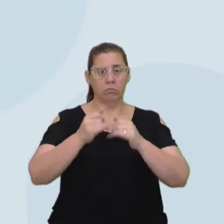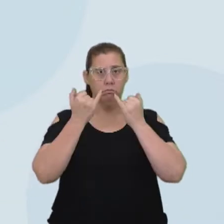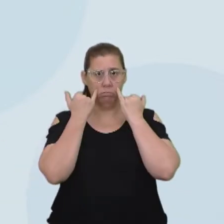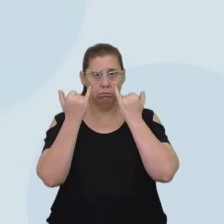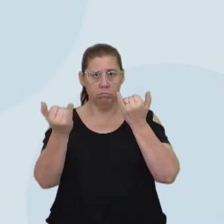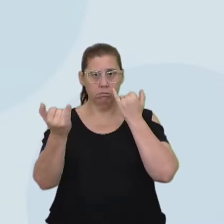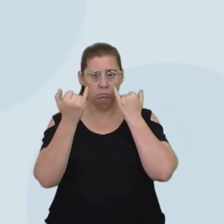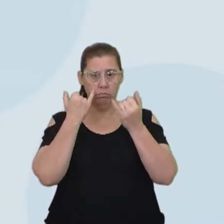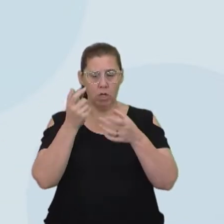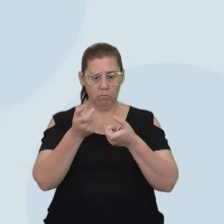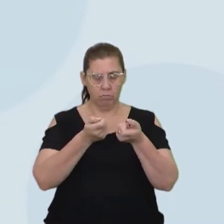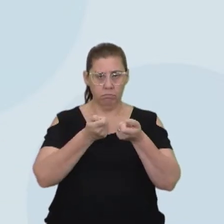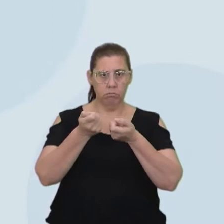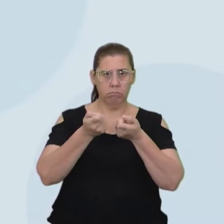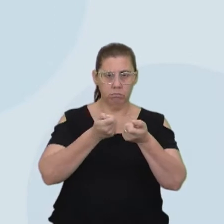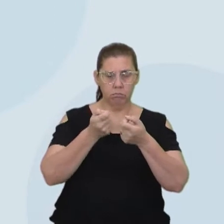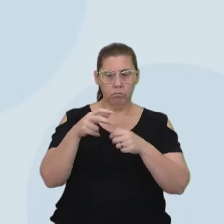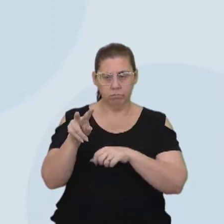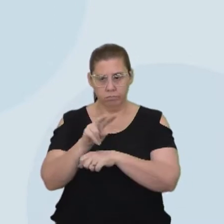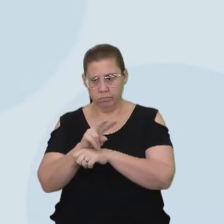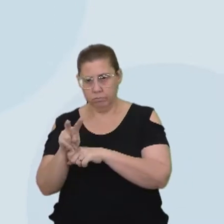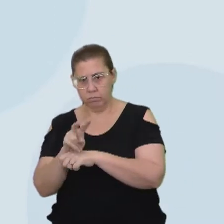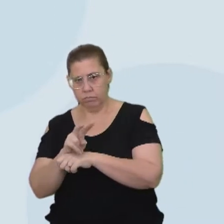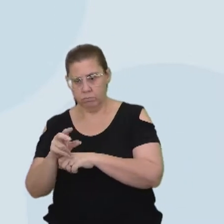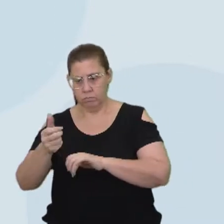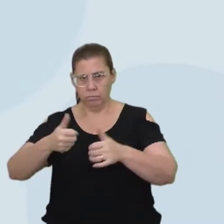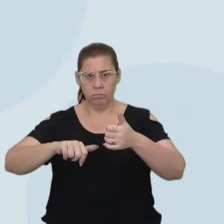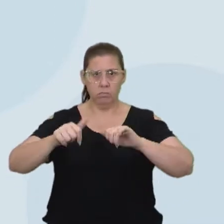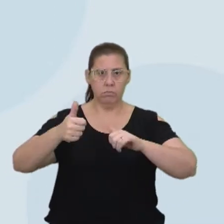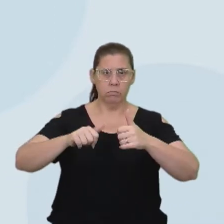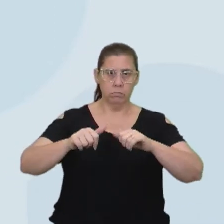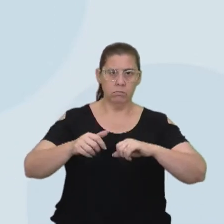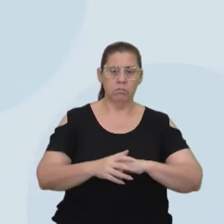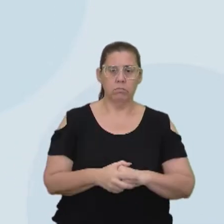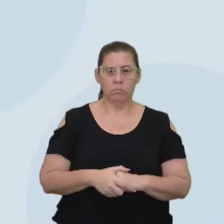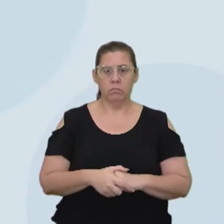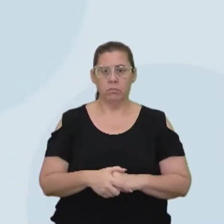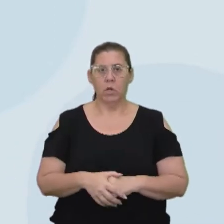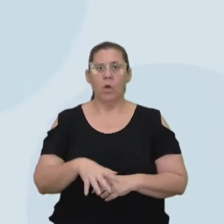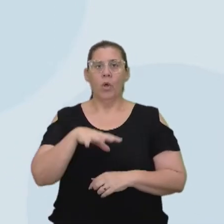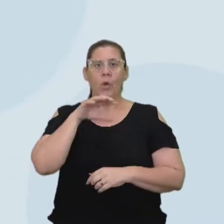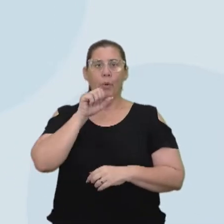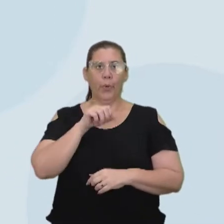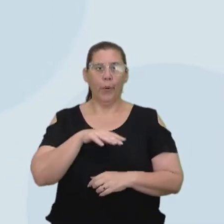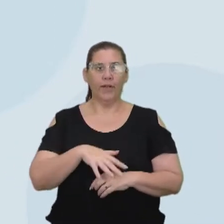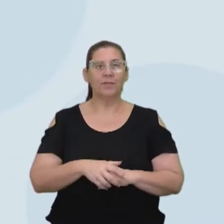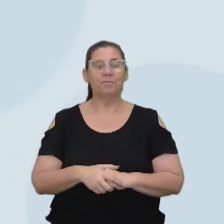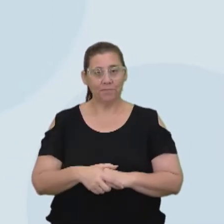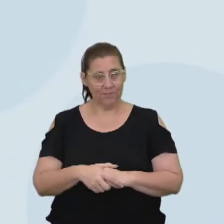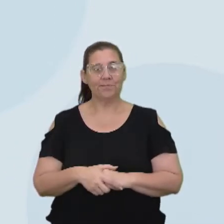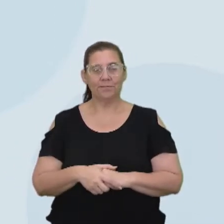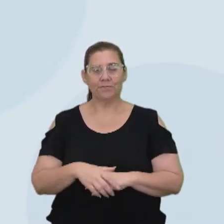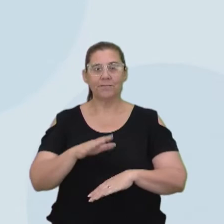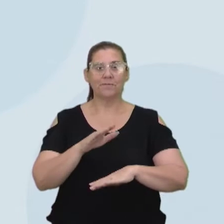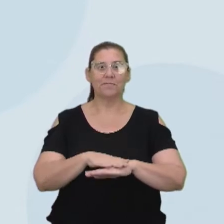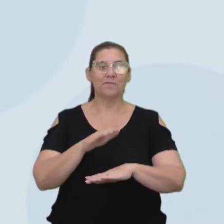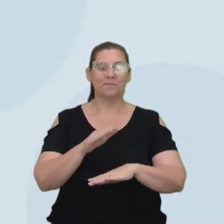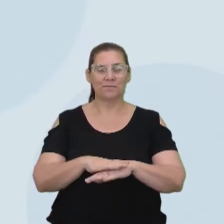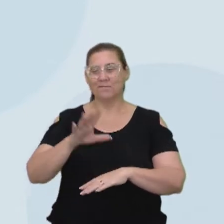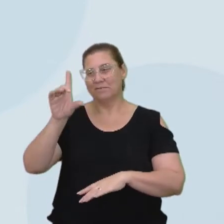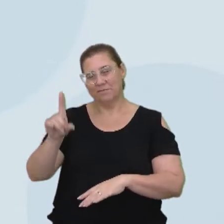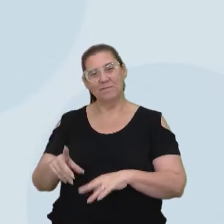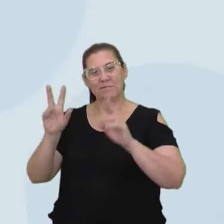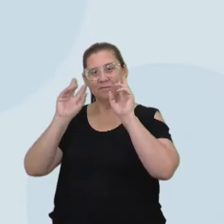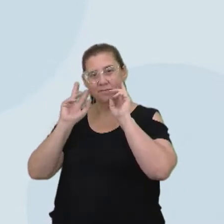informar, monitorar, fiscalizar e avaliar, agora eu dou uma respirada, a realização do direito